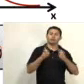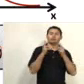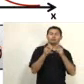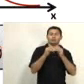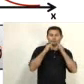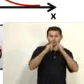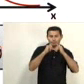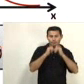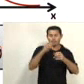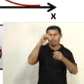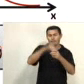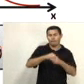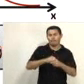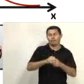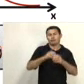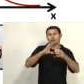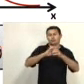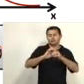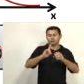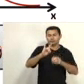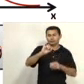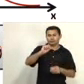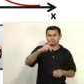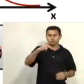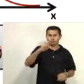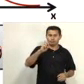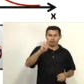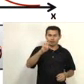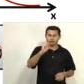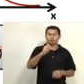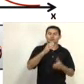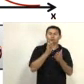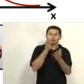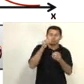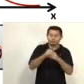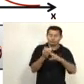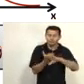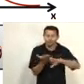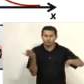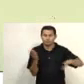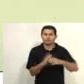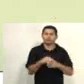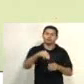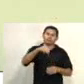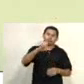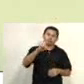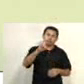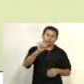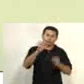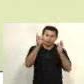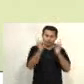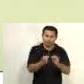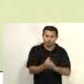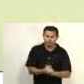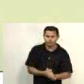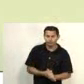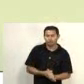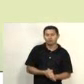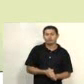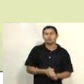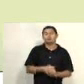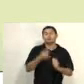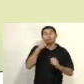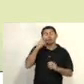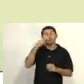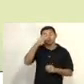esses dados estão dispersos, estão se distanciando ao redor dessa média, tá? Então vamos